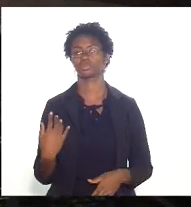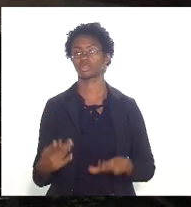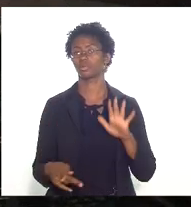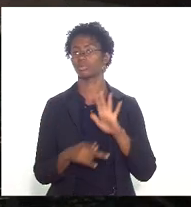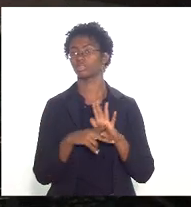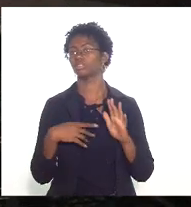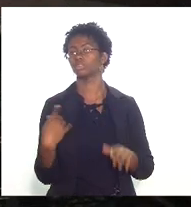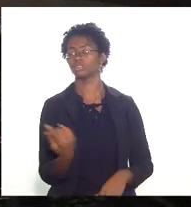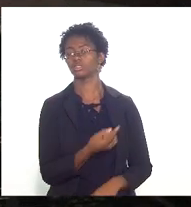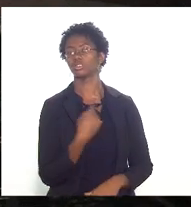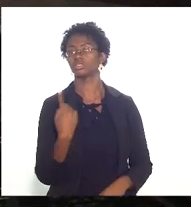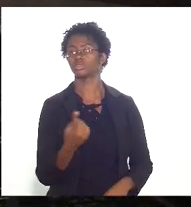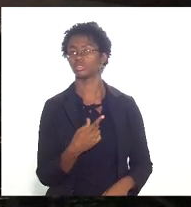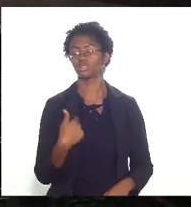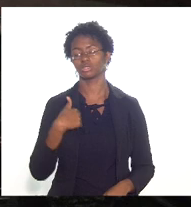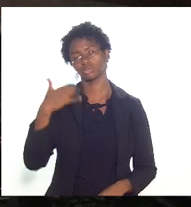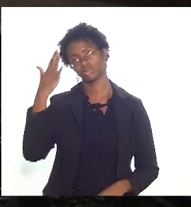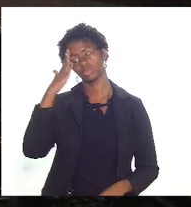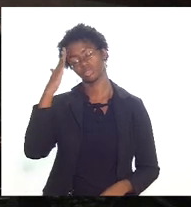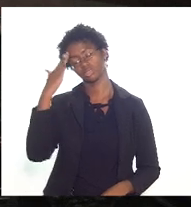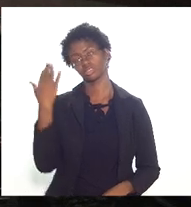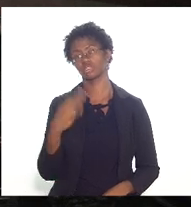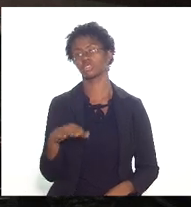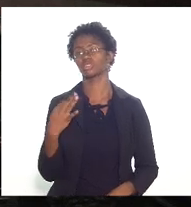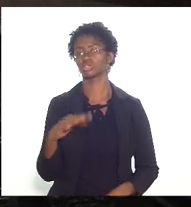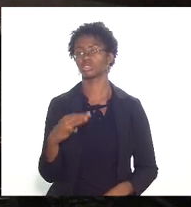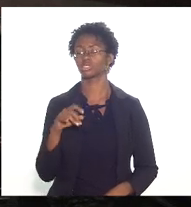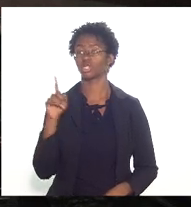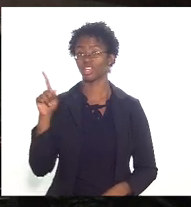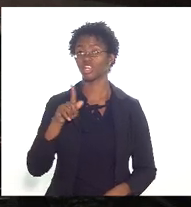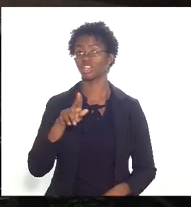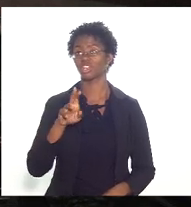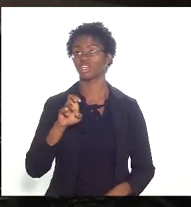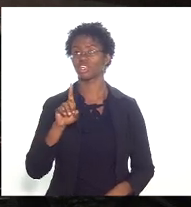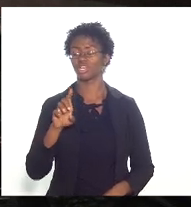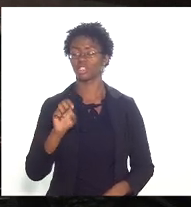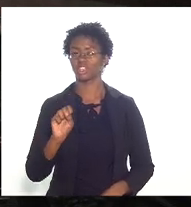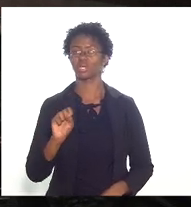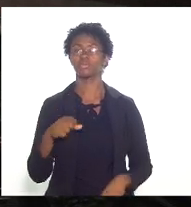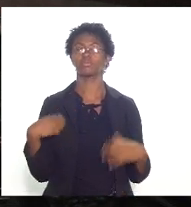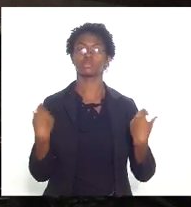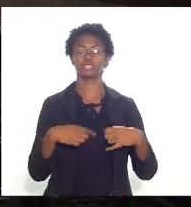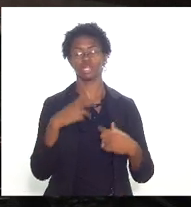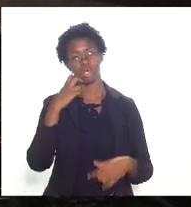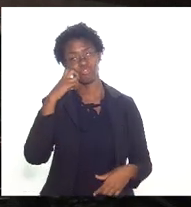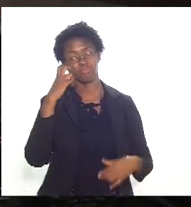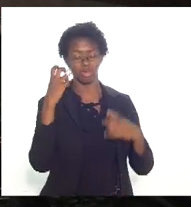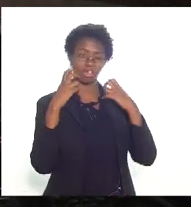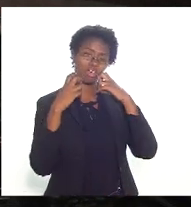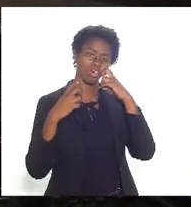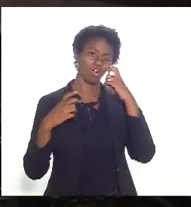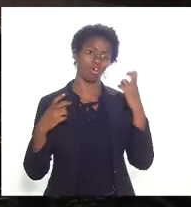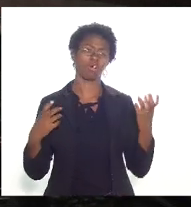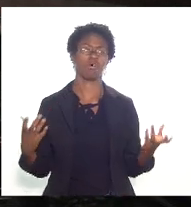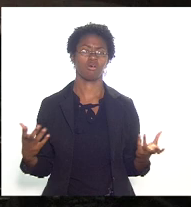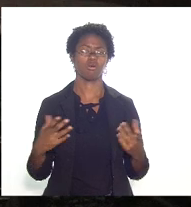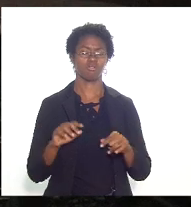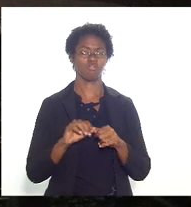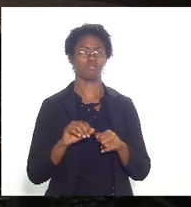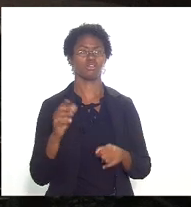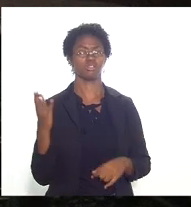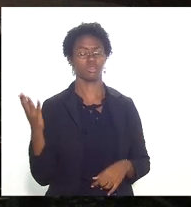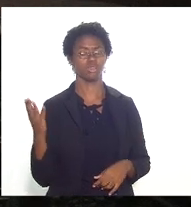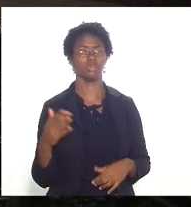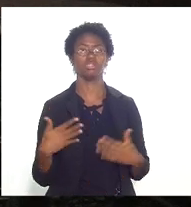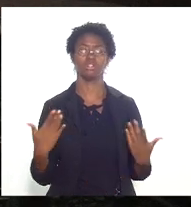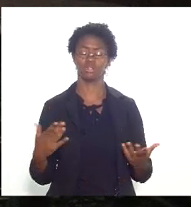de todos nós eu tenho certeza que é o seu Paulo Guedes deveria se envergonhar como o Fluminense que tá fazendo isso e